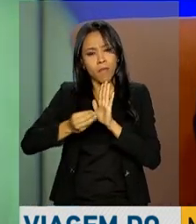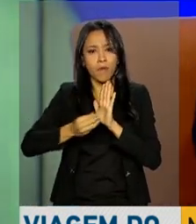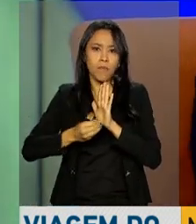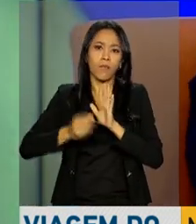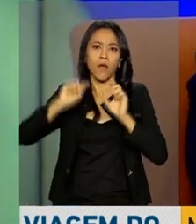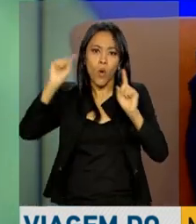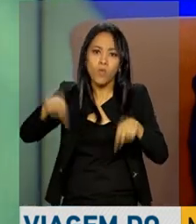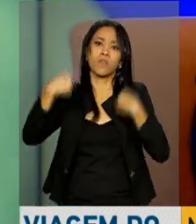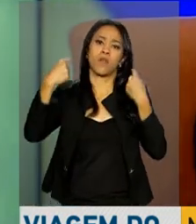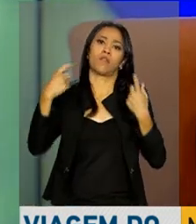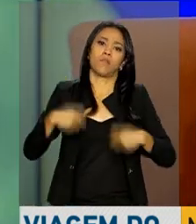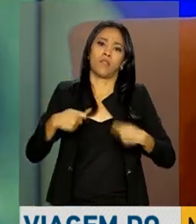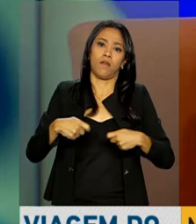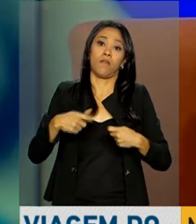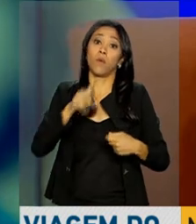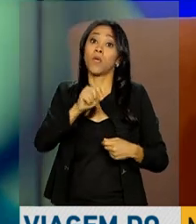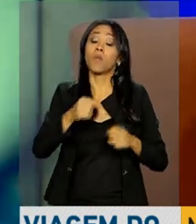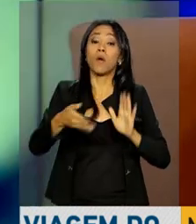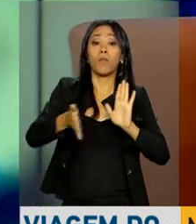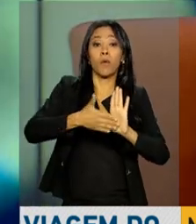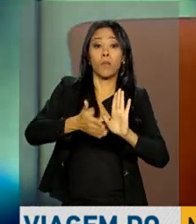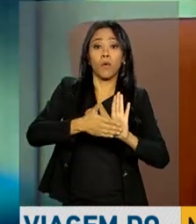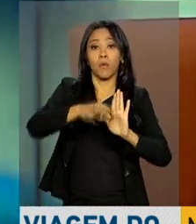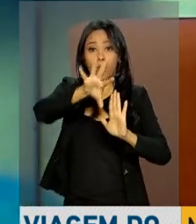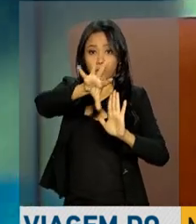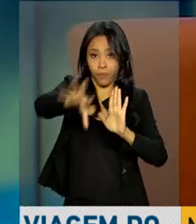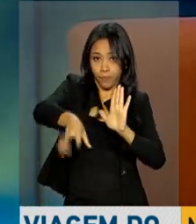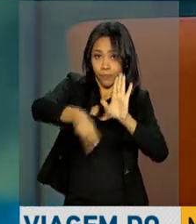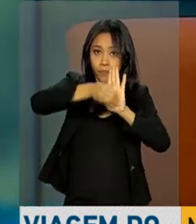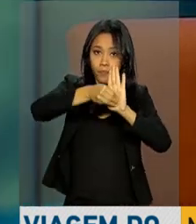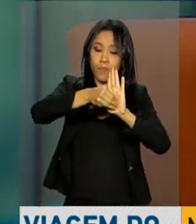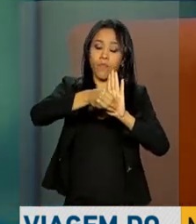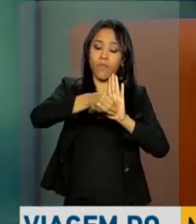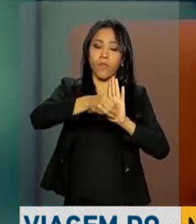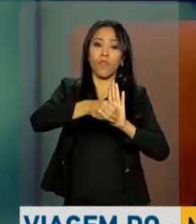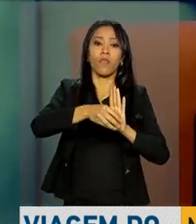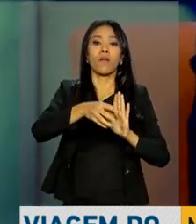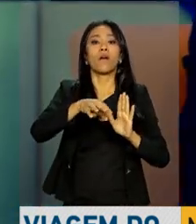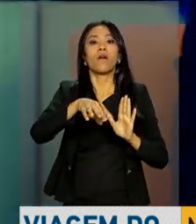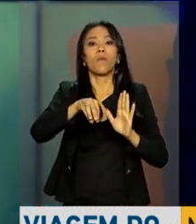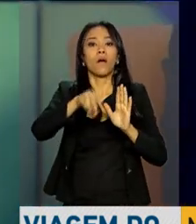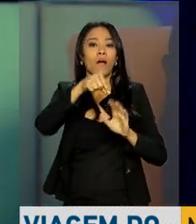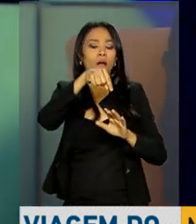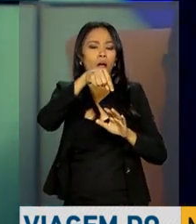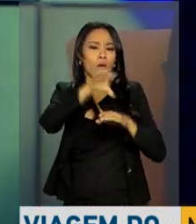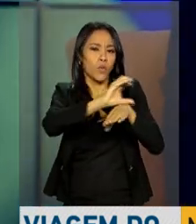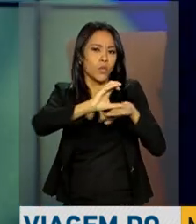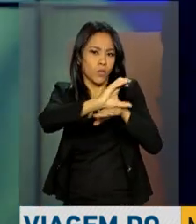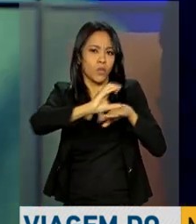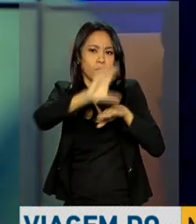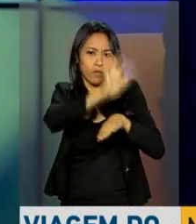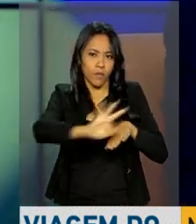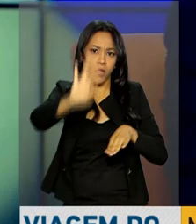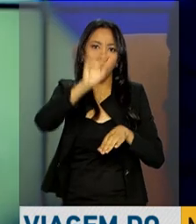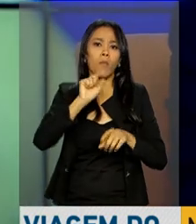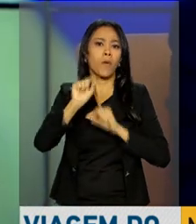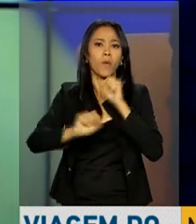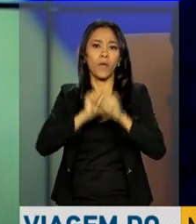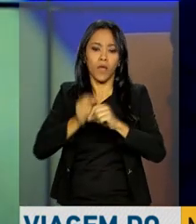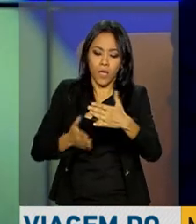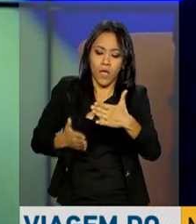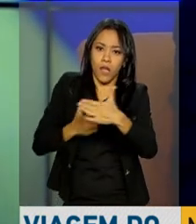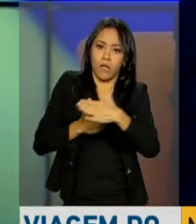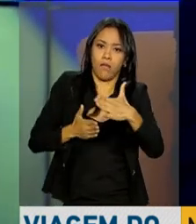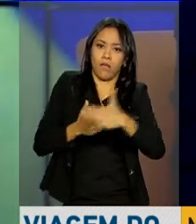ousada? Era propor uma emenda à Constituição Federal para estabelecer o chamado teto dos